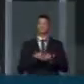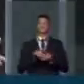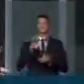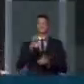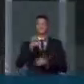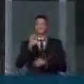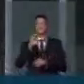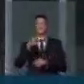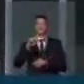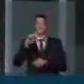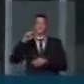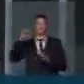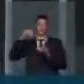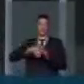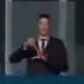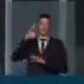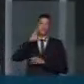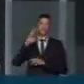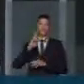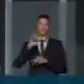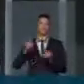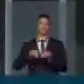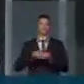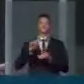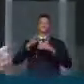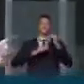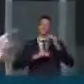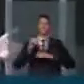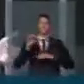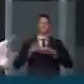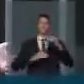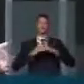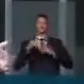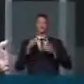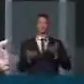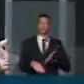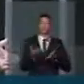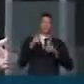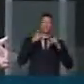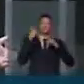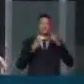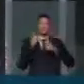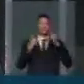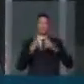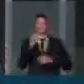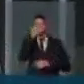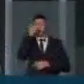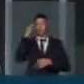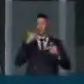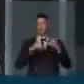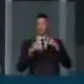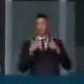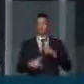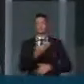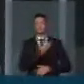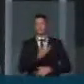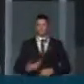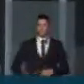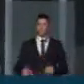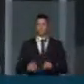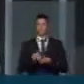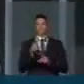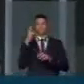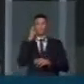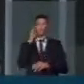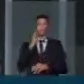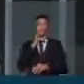estrepitosa do estado de Rondônia é a questão que está incomodando os servidores, grande parte do estado de